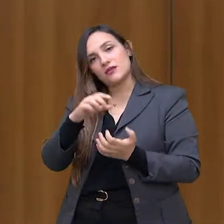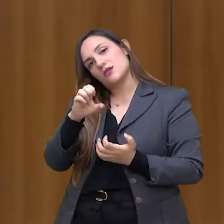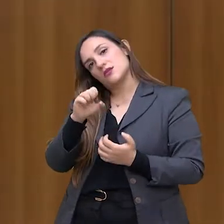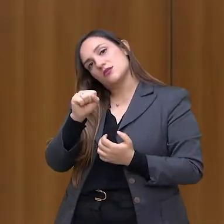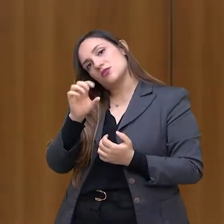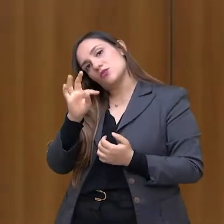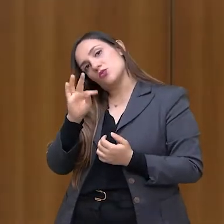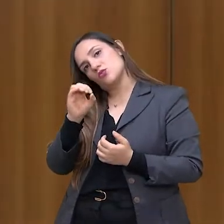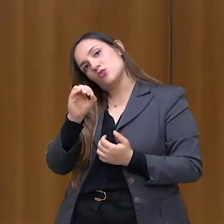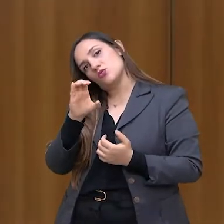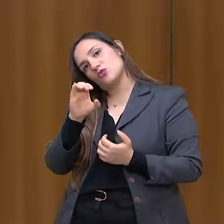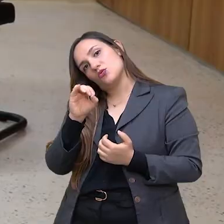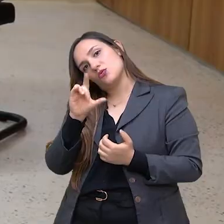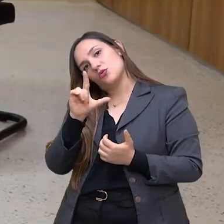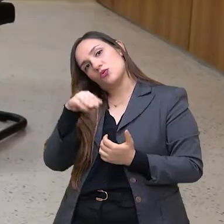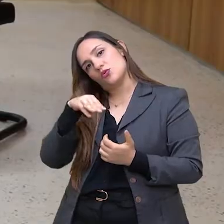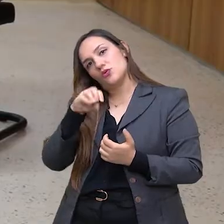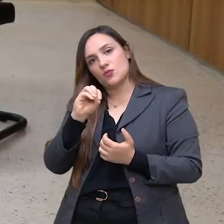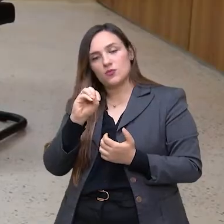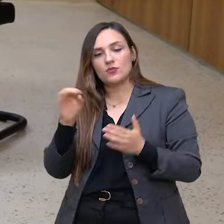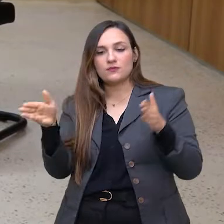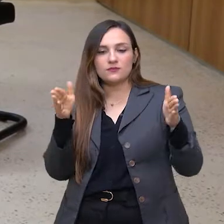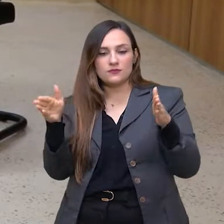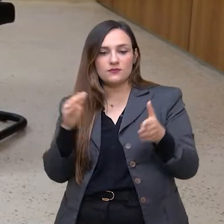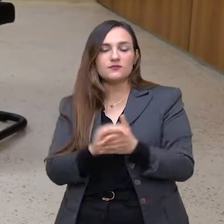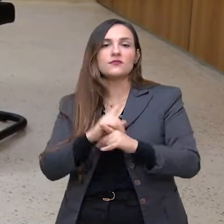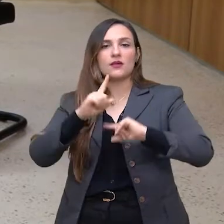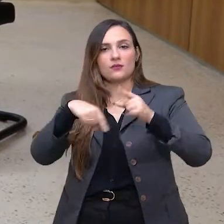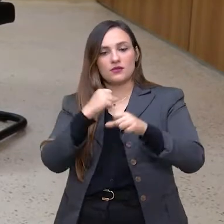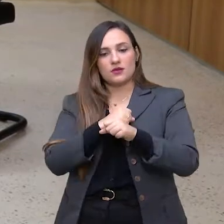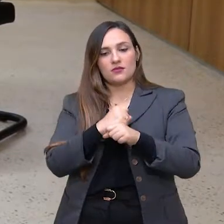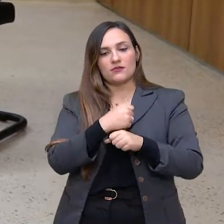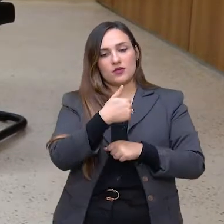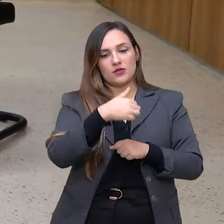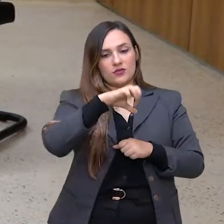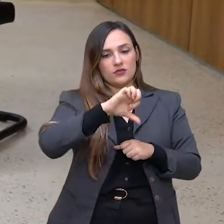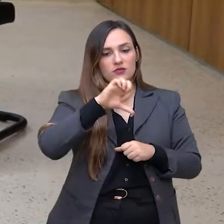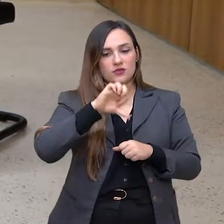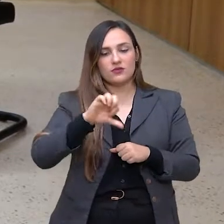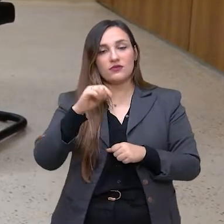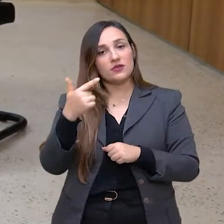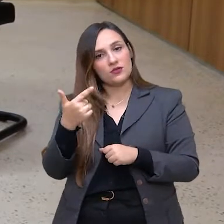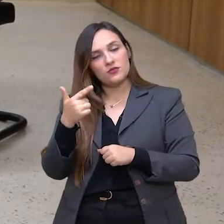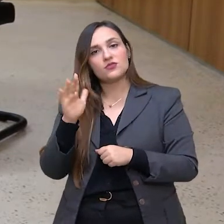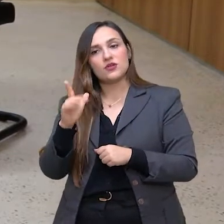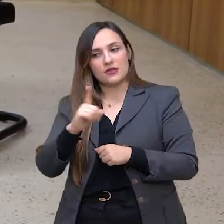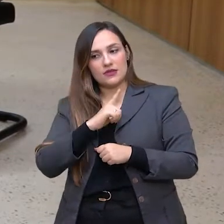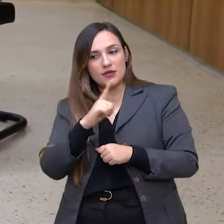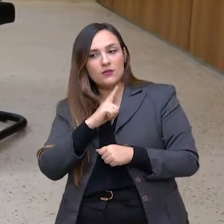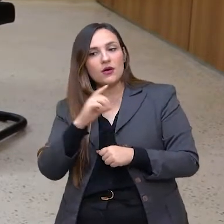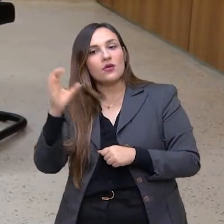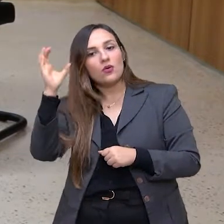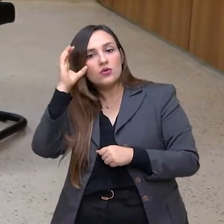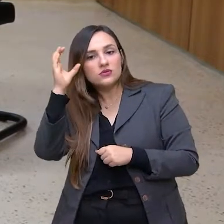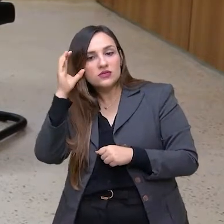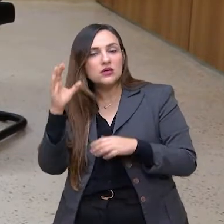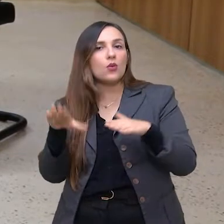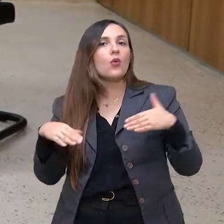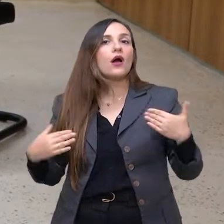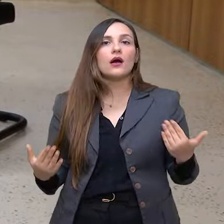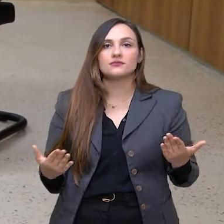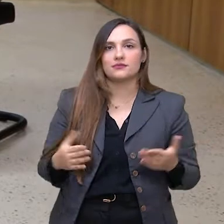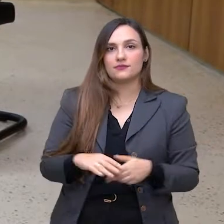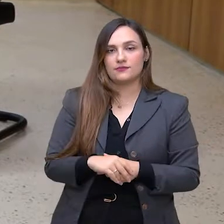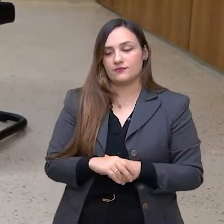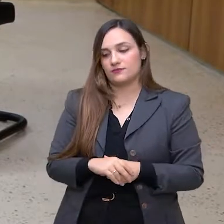Estocolmo, aí ela vem até depois 92, na Eco 92, que ela traz já uma